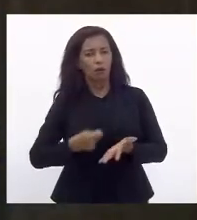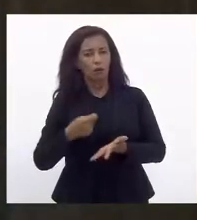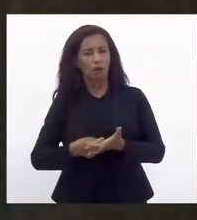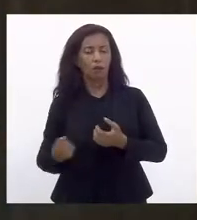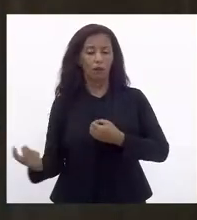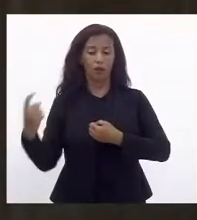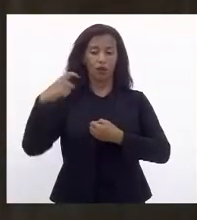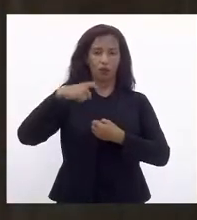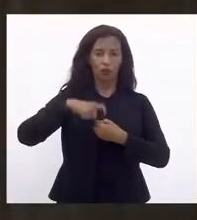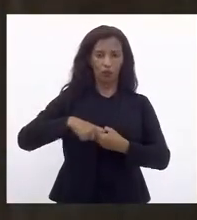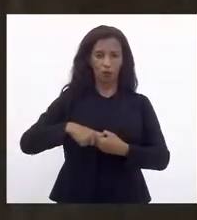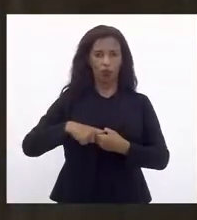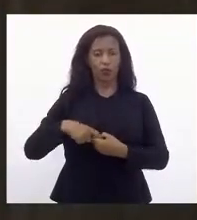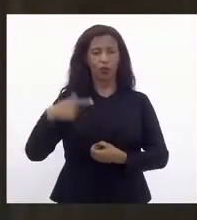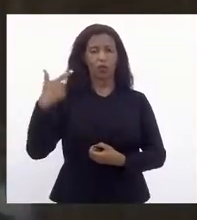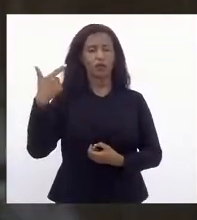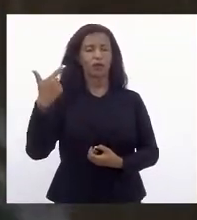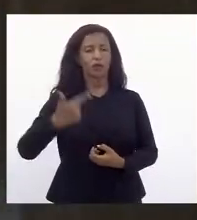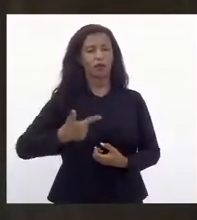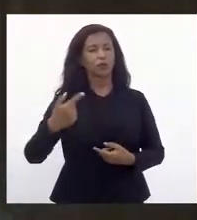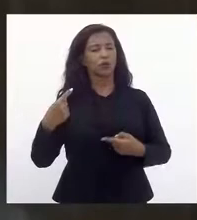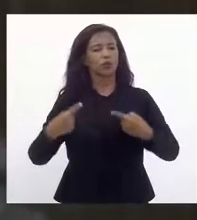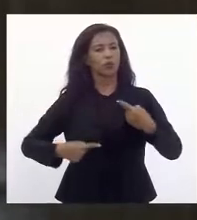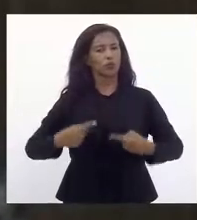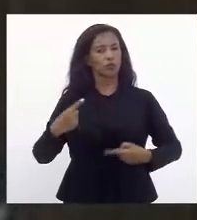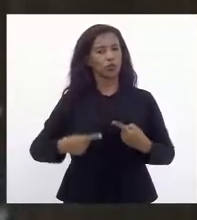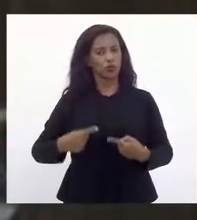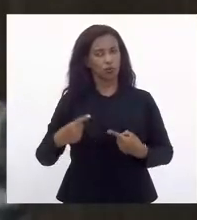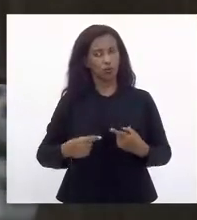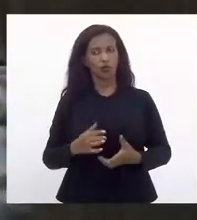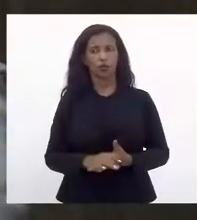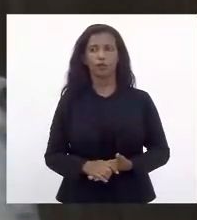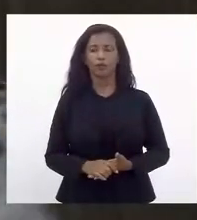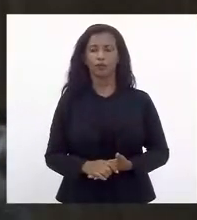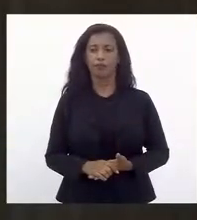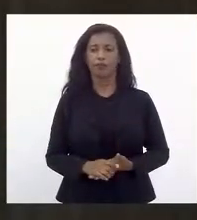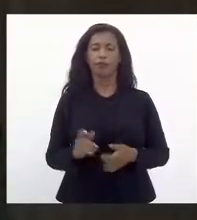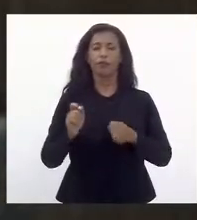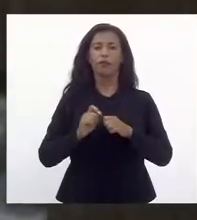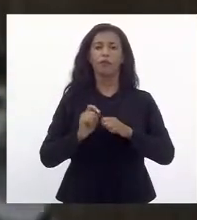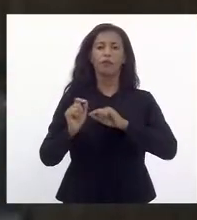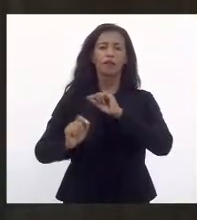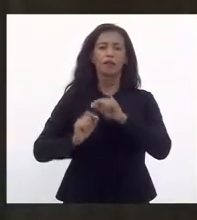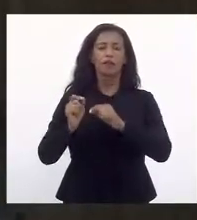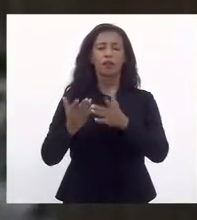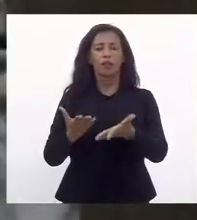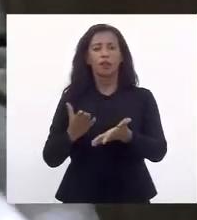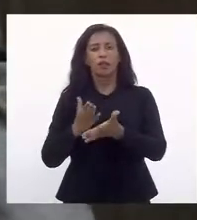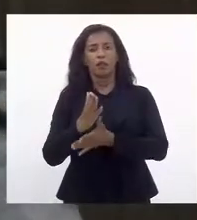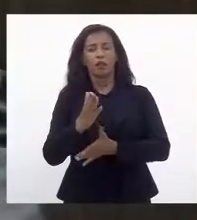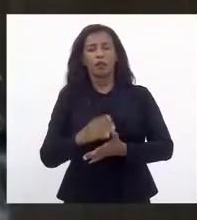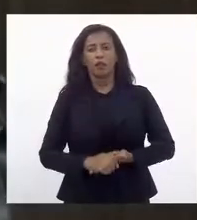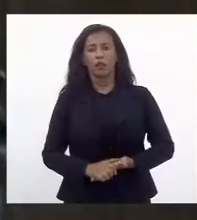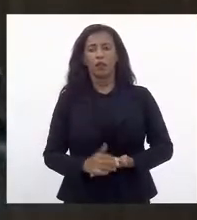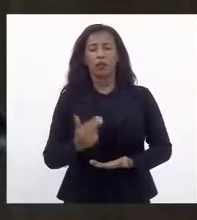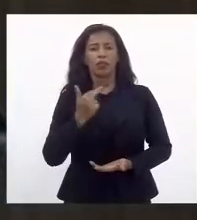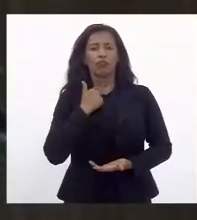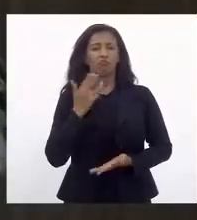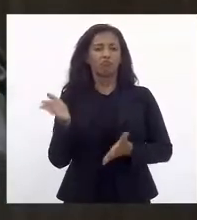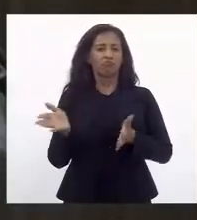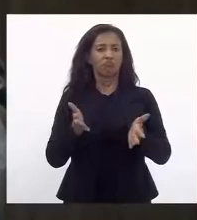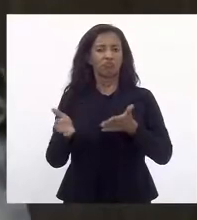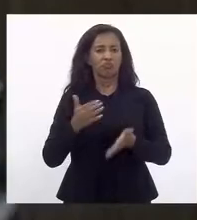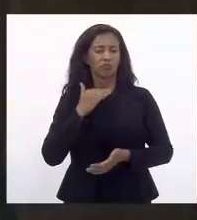ele voltar na segunda discussão e fazer com que ele seja aprovado, não iria a lugar